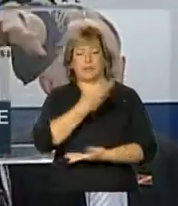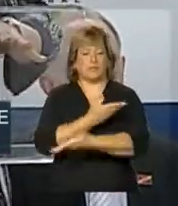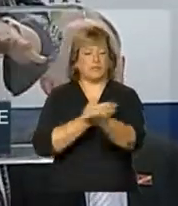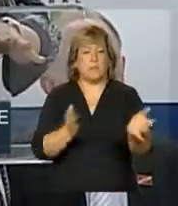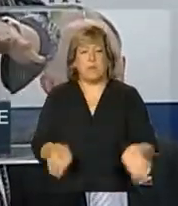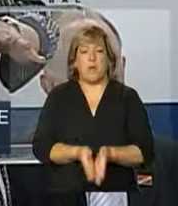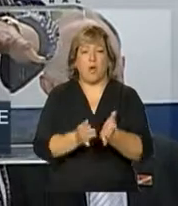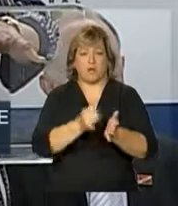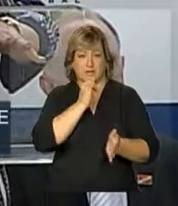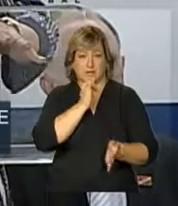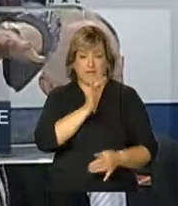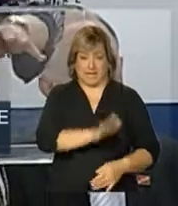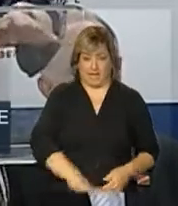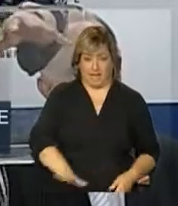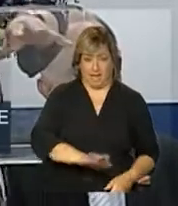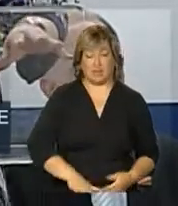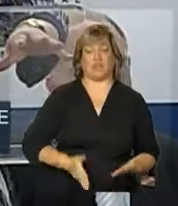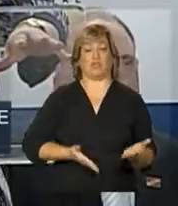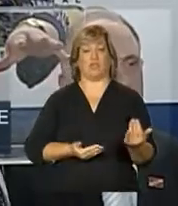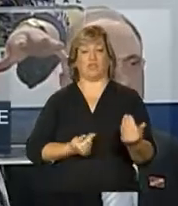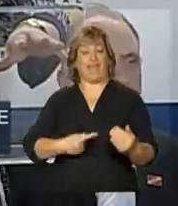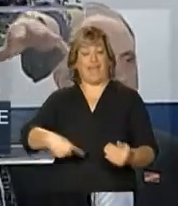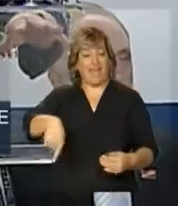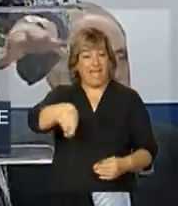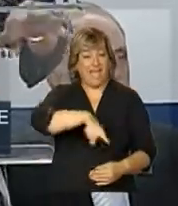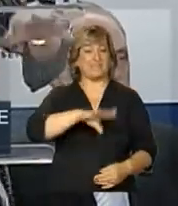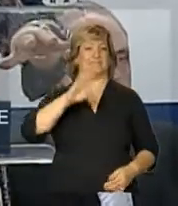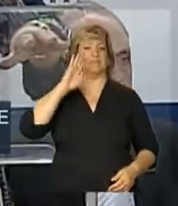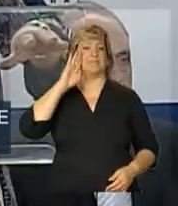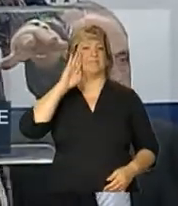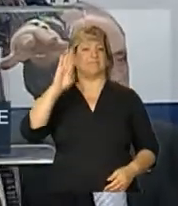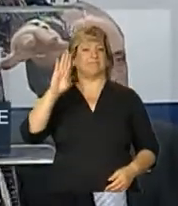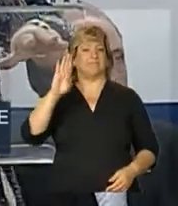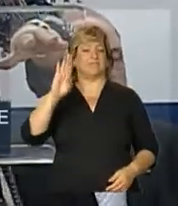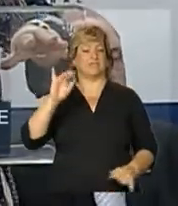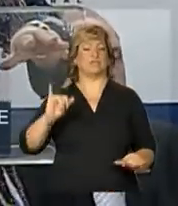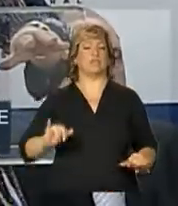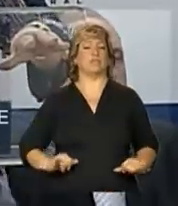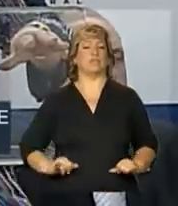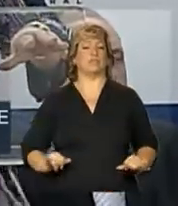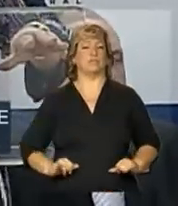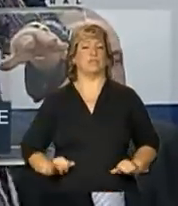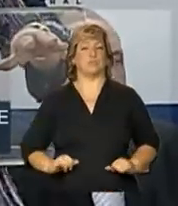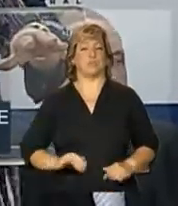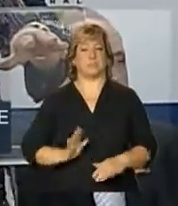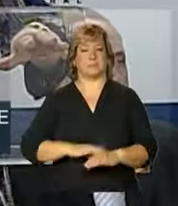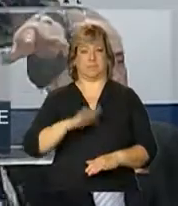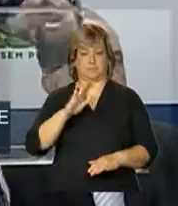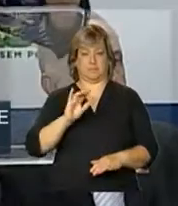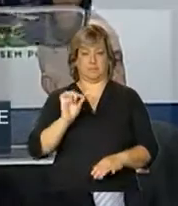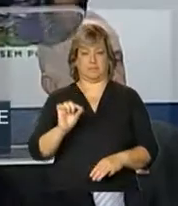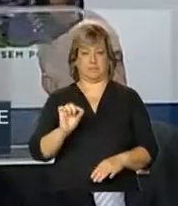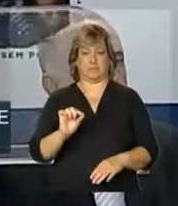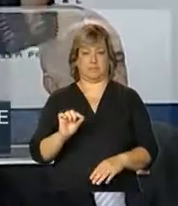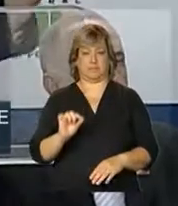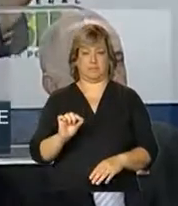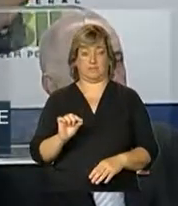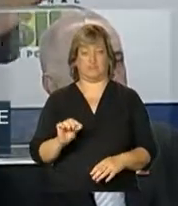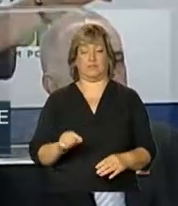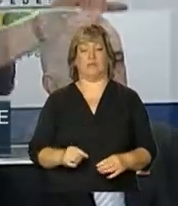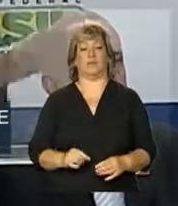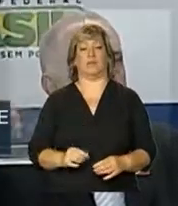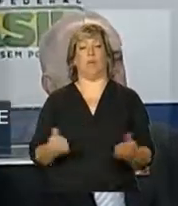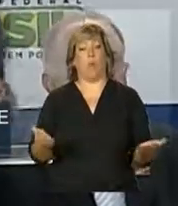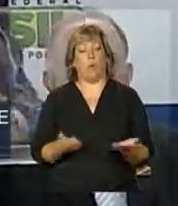criança e jovem são aquela parcela da população que hoje, ou